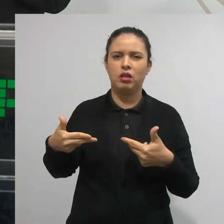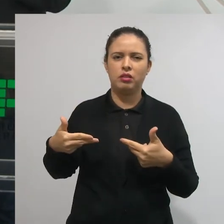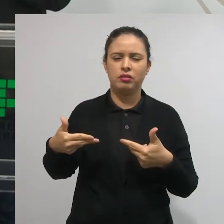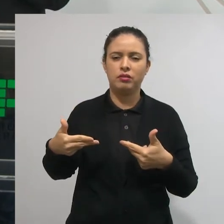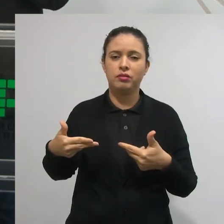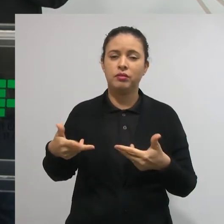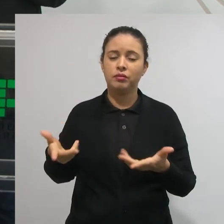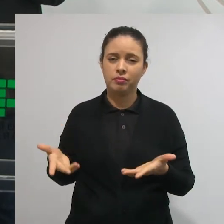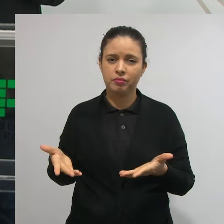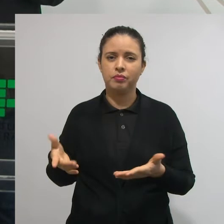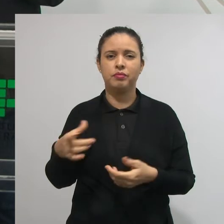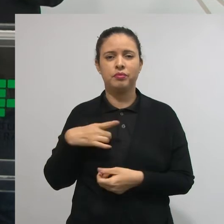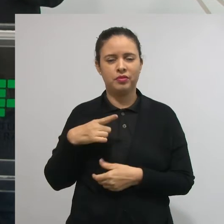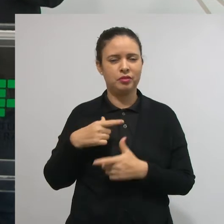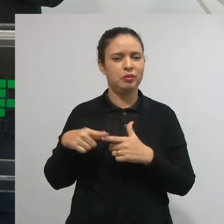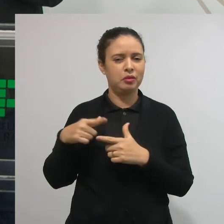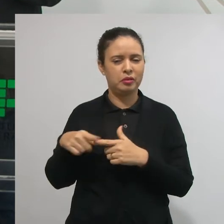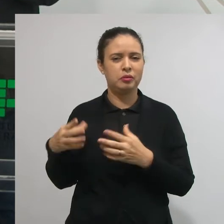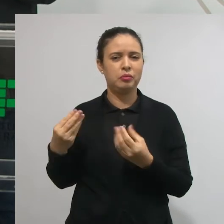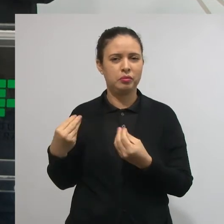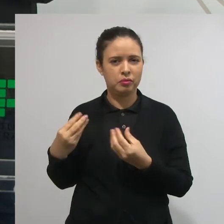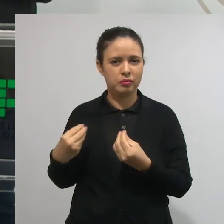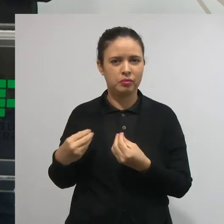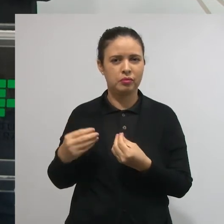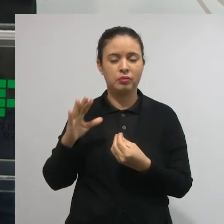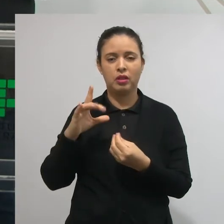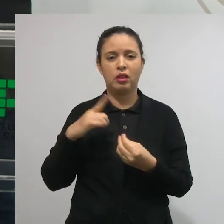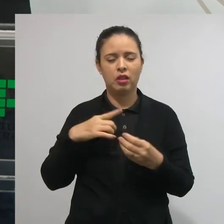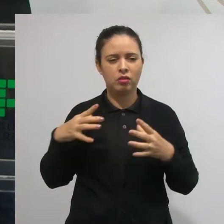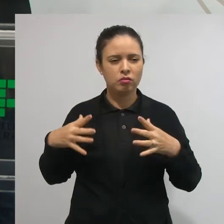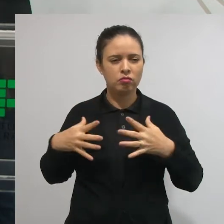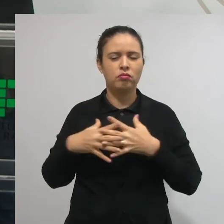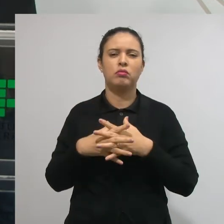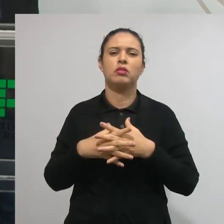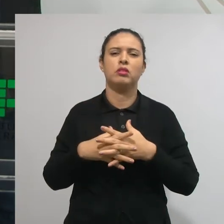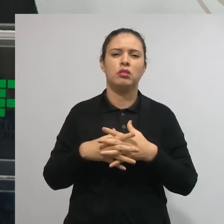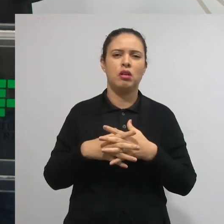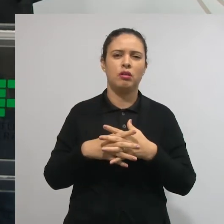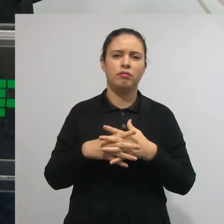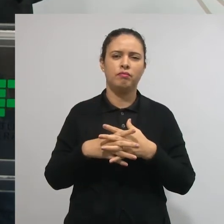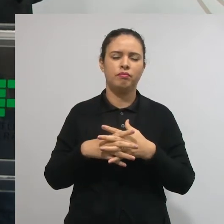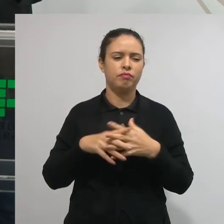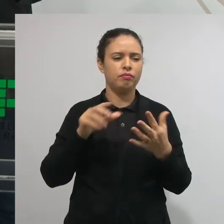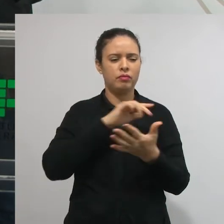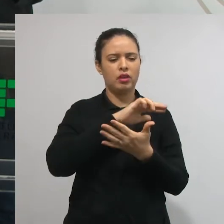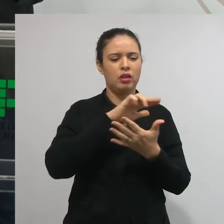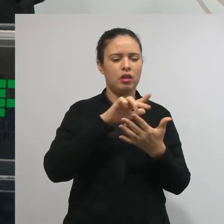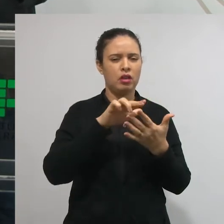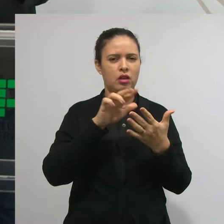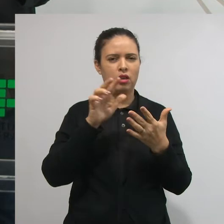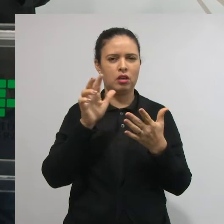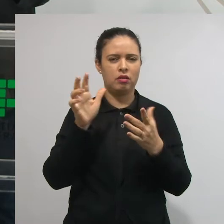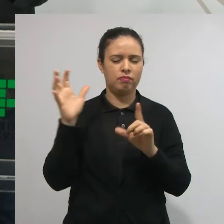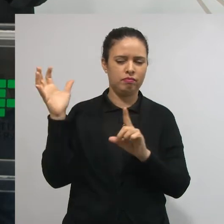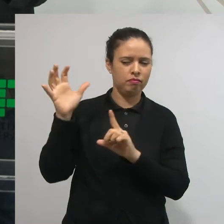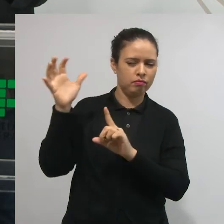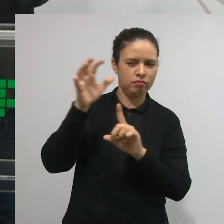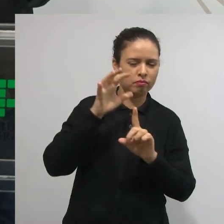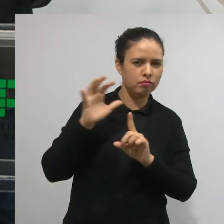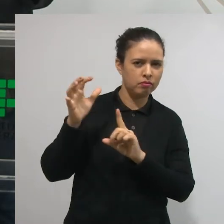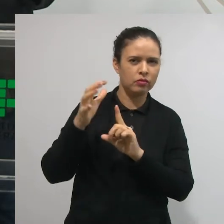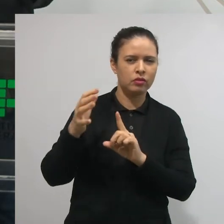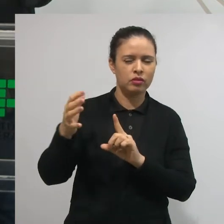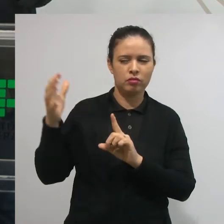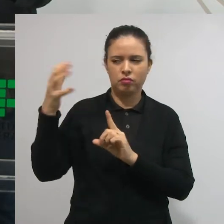né? Temos muitos. Mas temos uma complexidade de coisas que interferem, claro, no